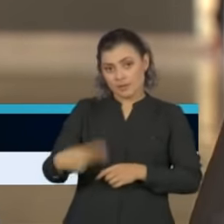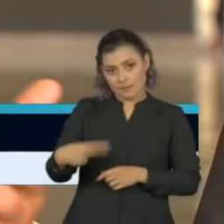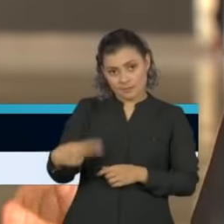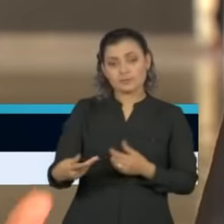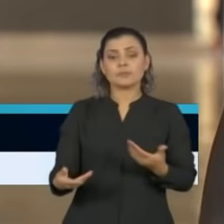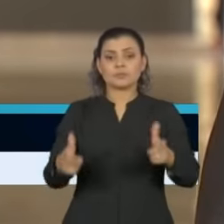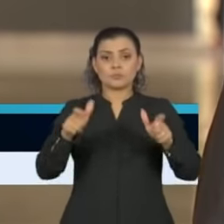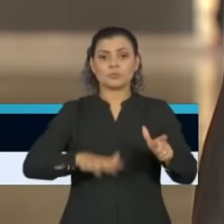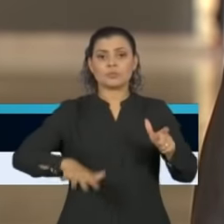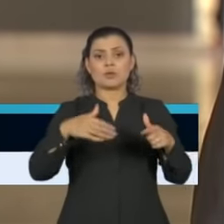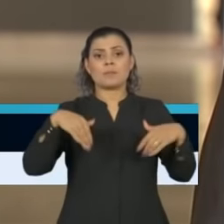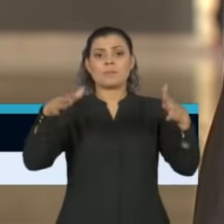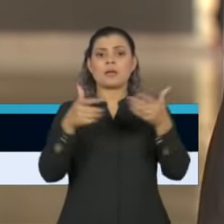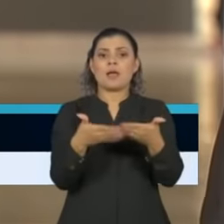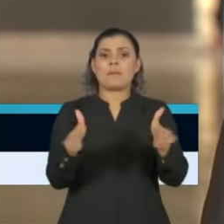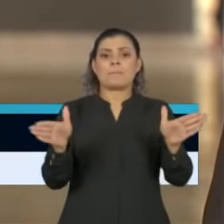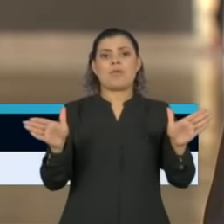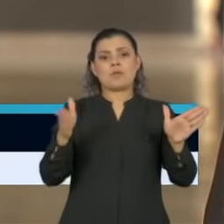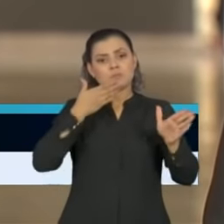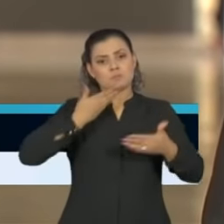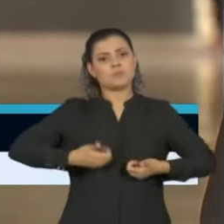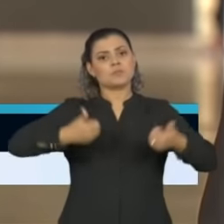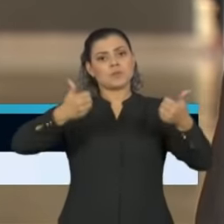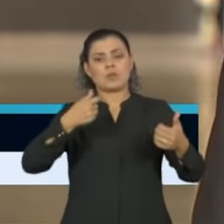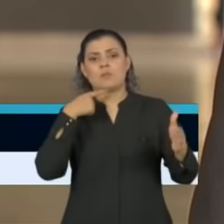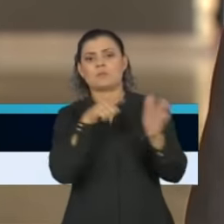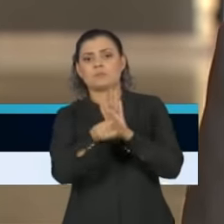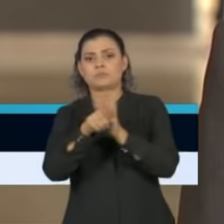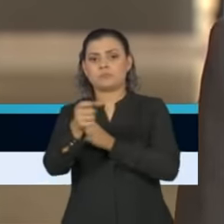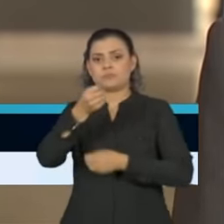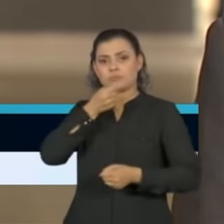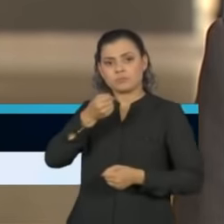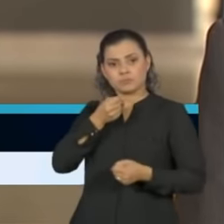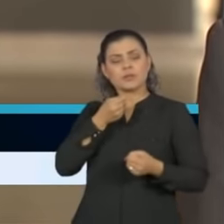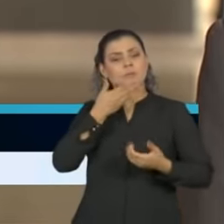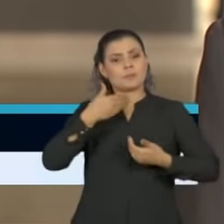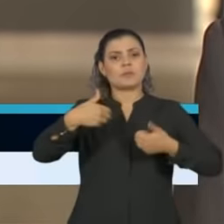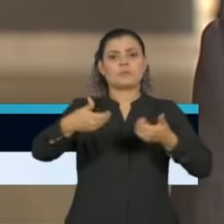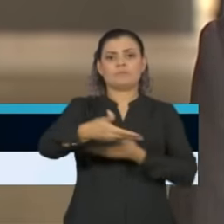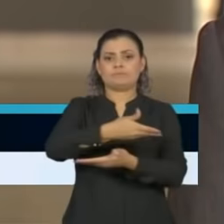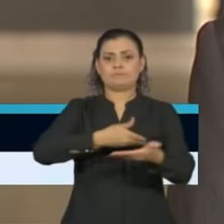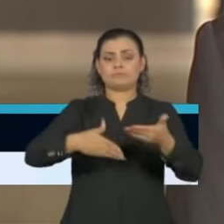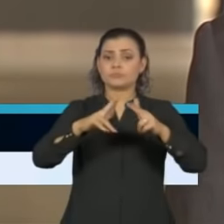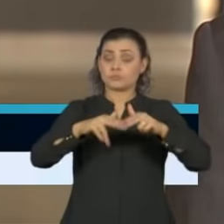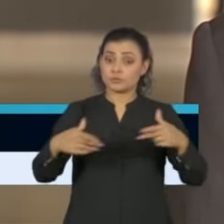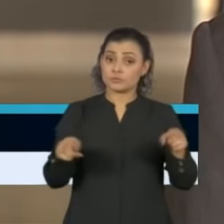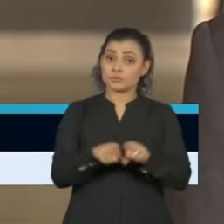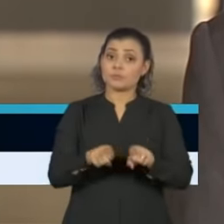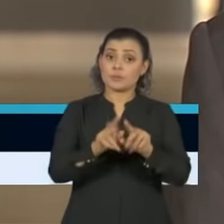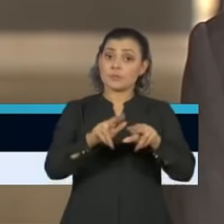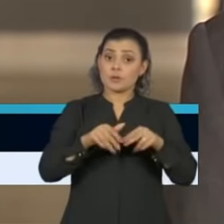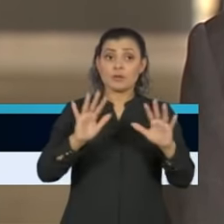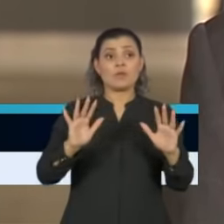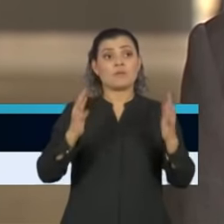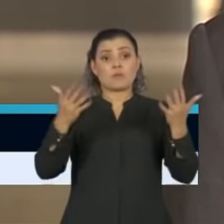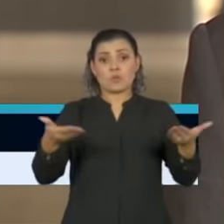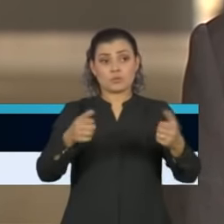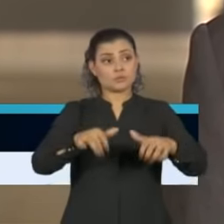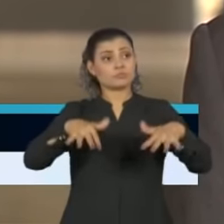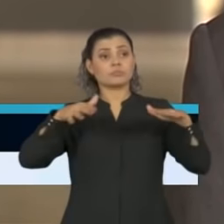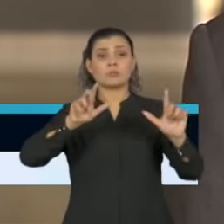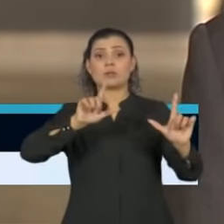um local mais arejado, mais apropriado para a realização da coletiva e pela natureza também do evento e dos